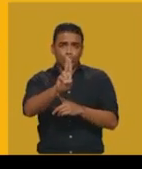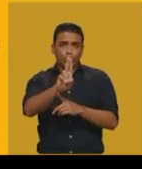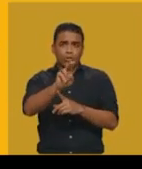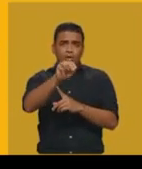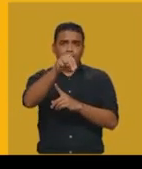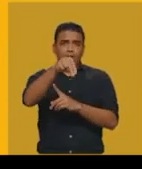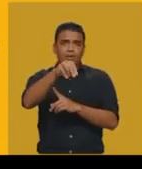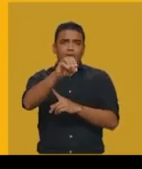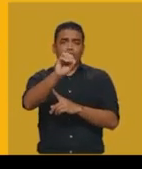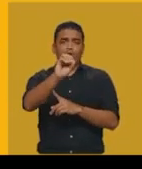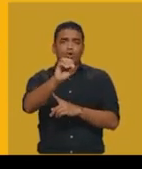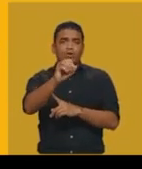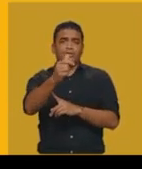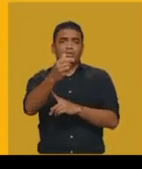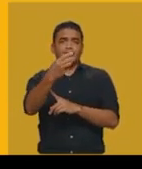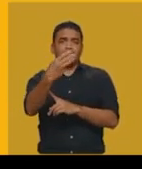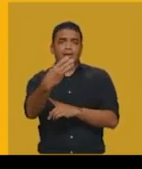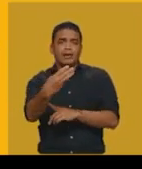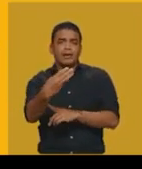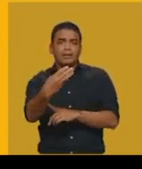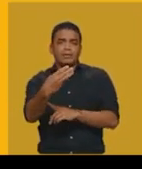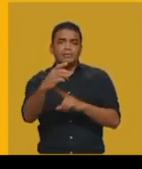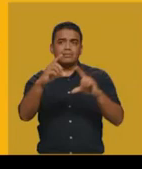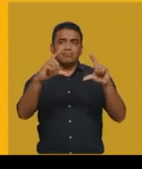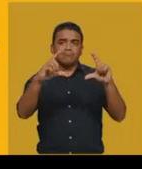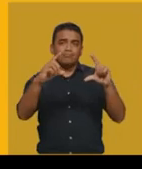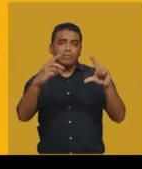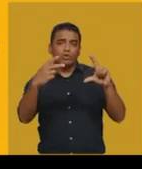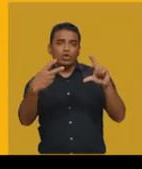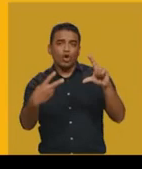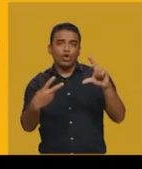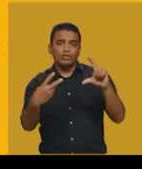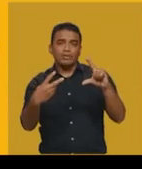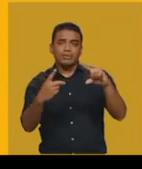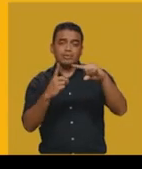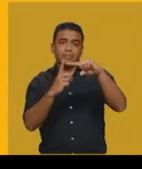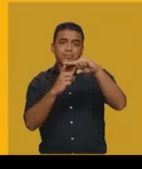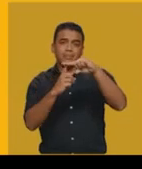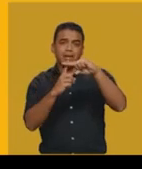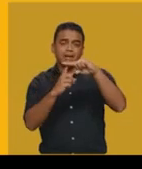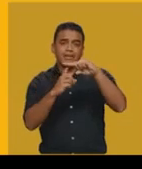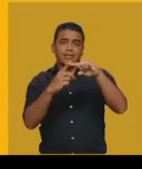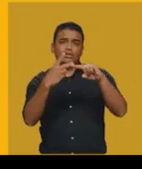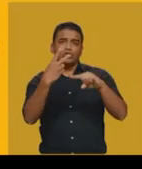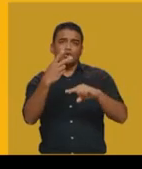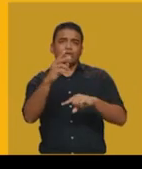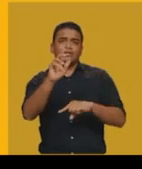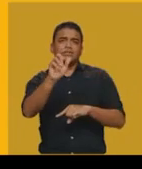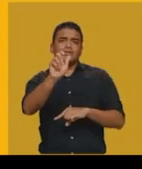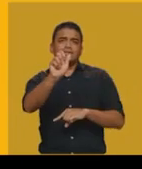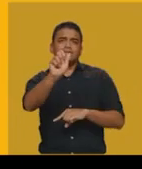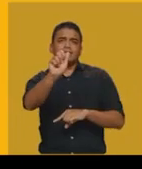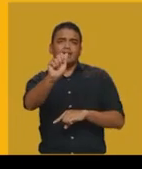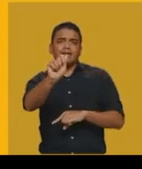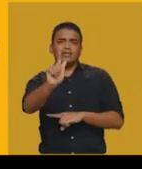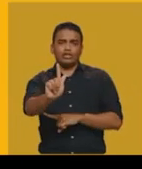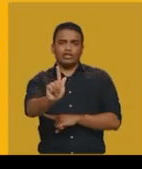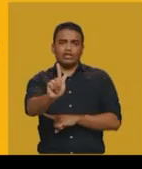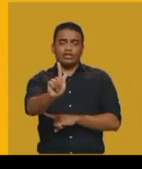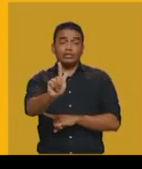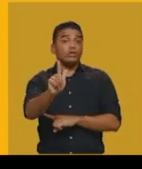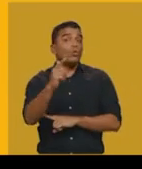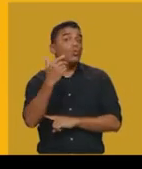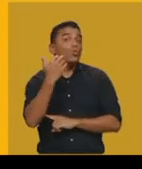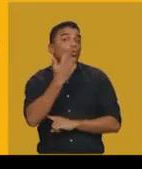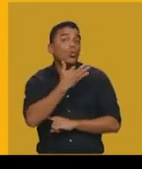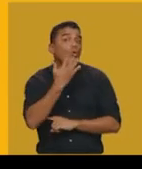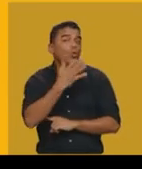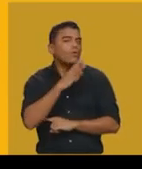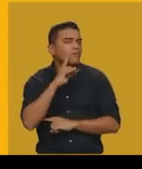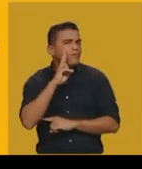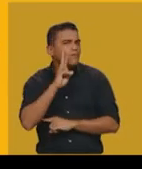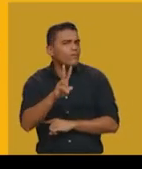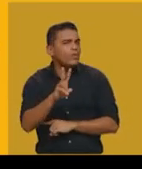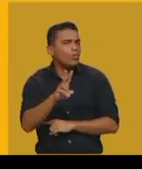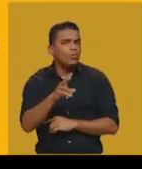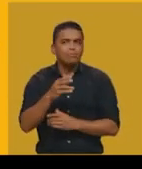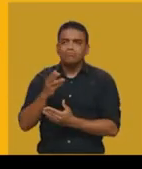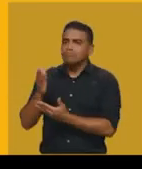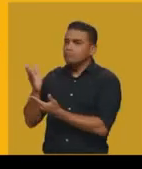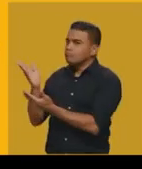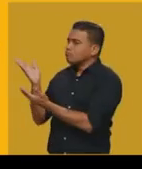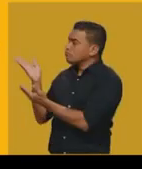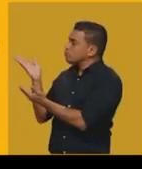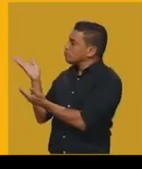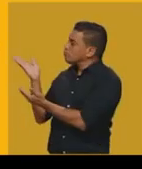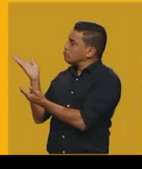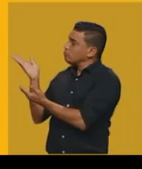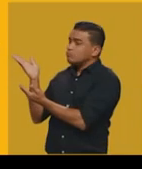CuNO3, 2. E a prata metálica, Ag. Reparem justamente nas cores. Reparem que a prata